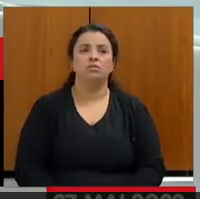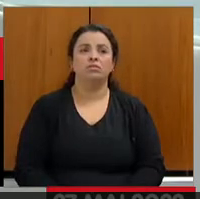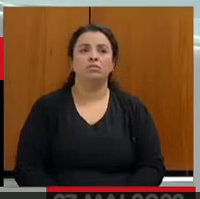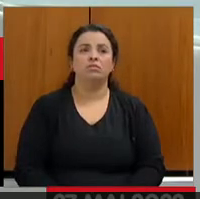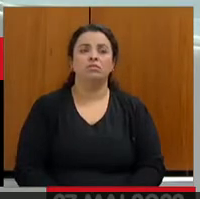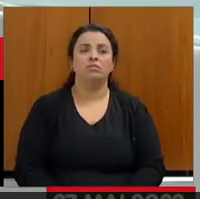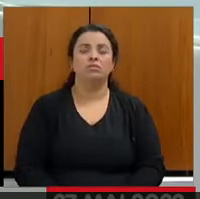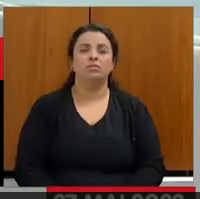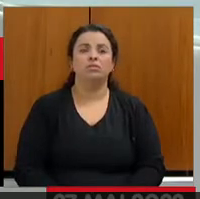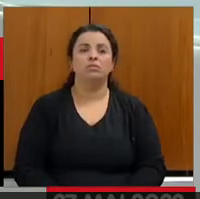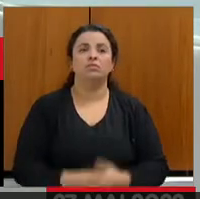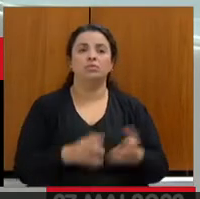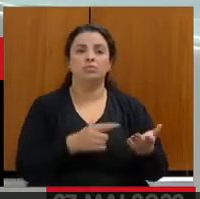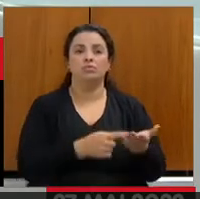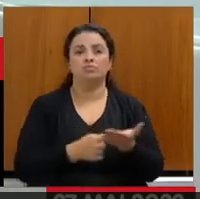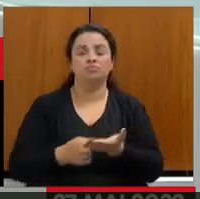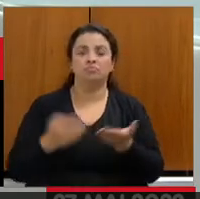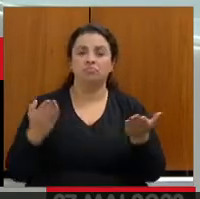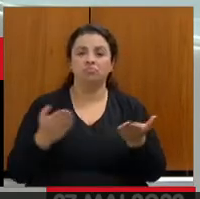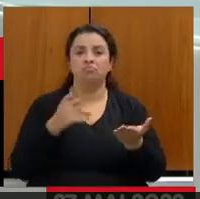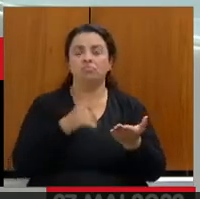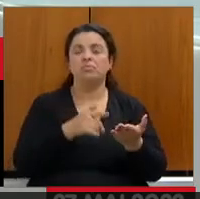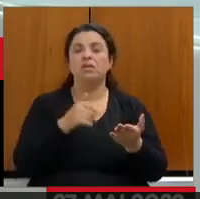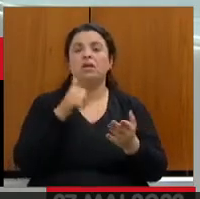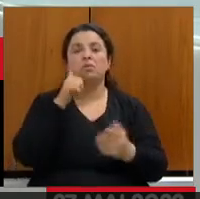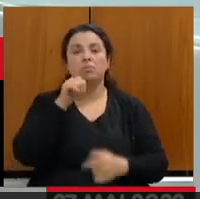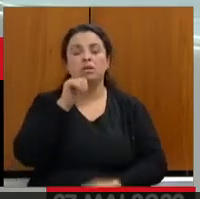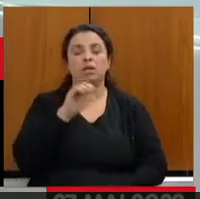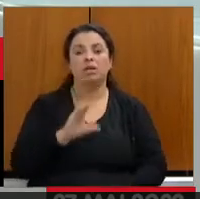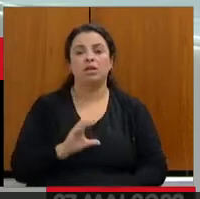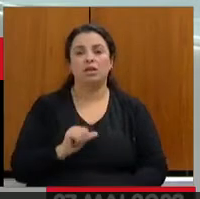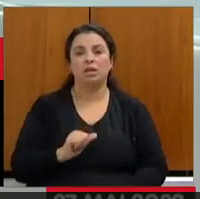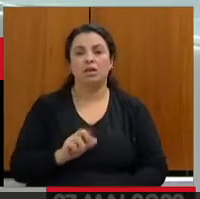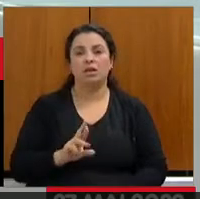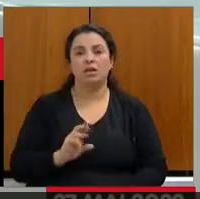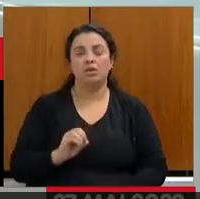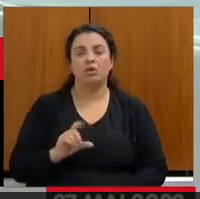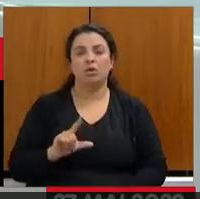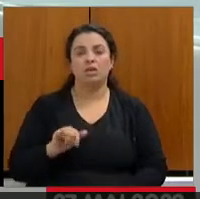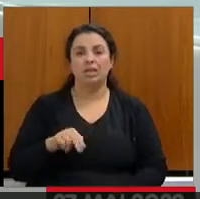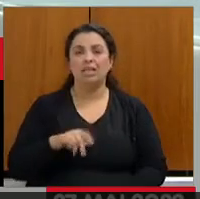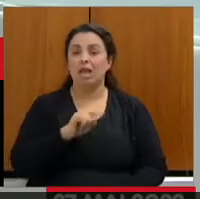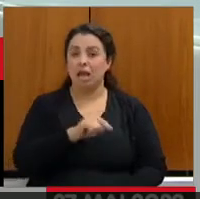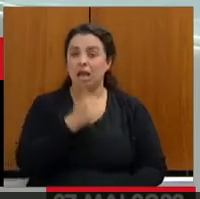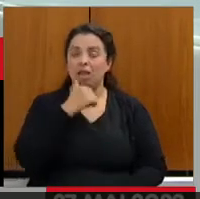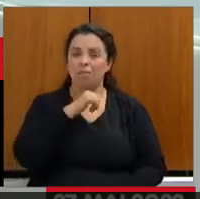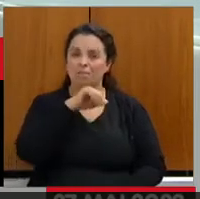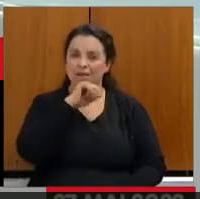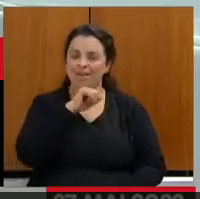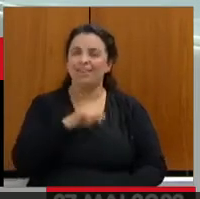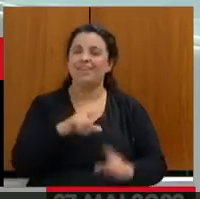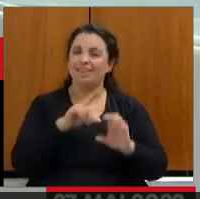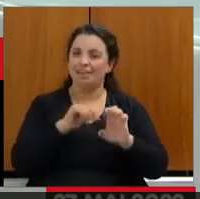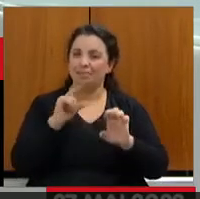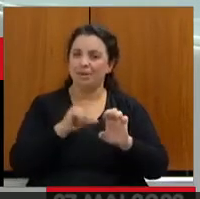e convidamos agora a senhora Caroline Correia ela quer mãe empreendedora